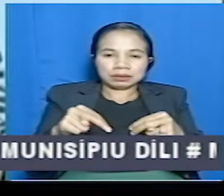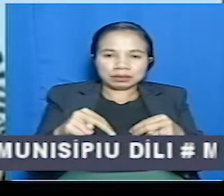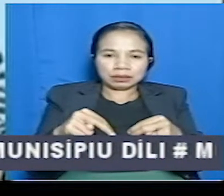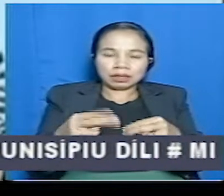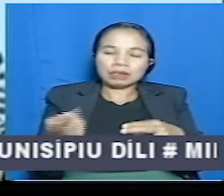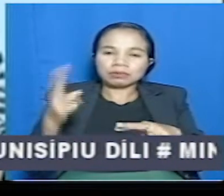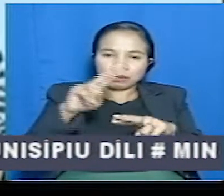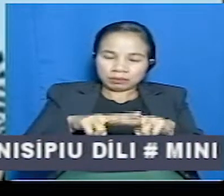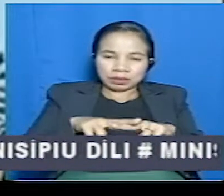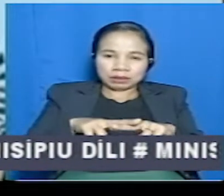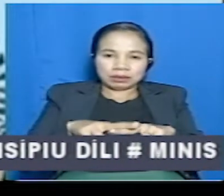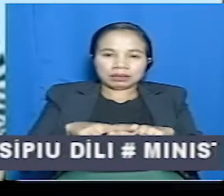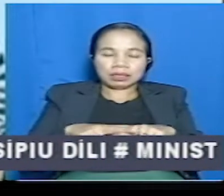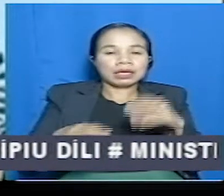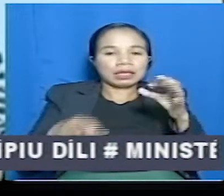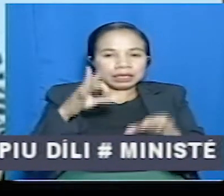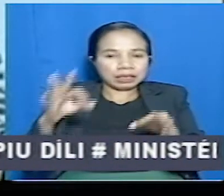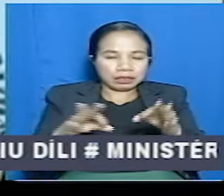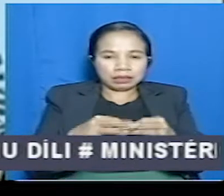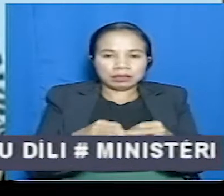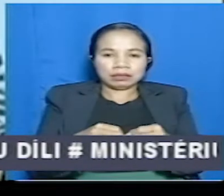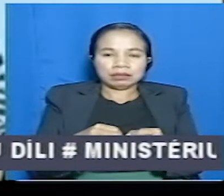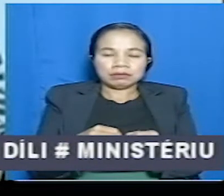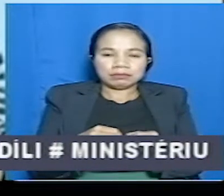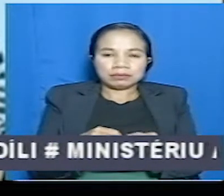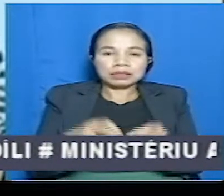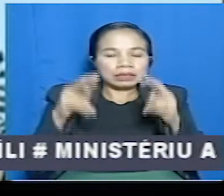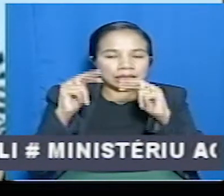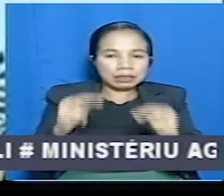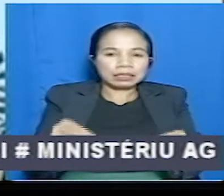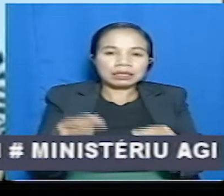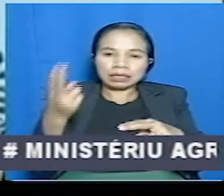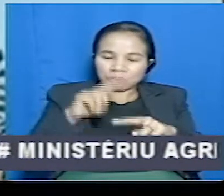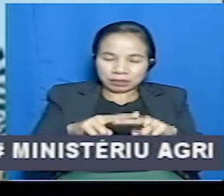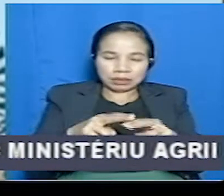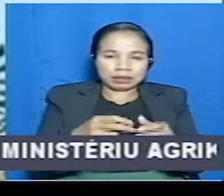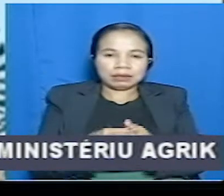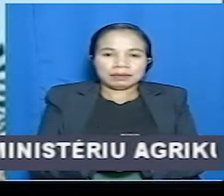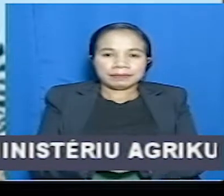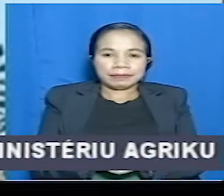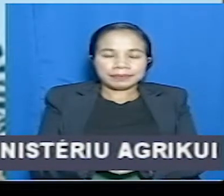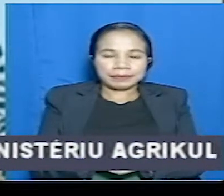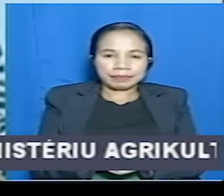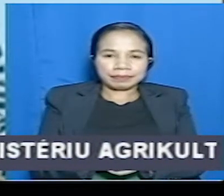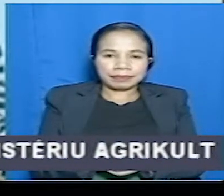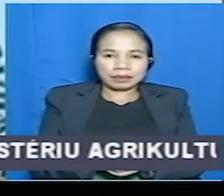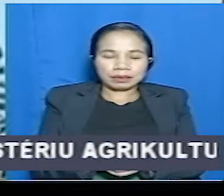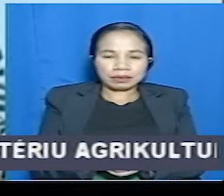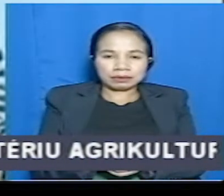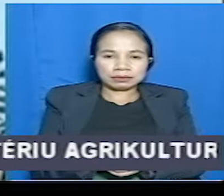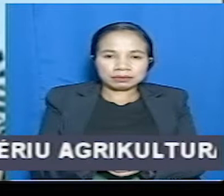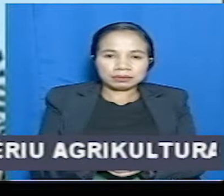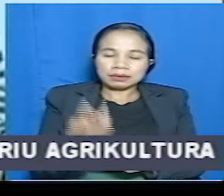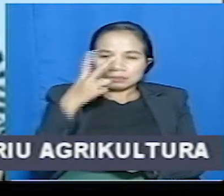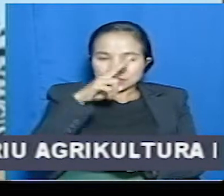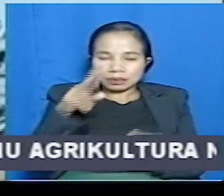precisa tu aumenta tanto. Não é mais nem a produção de oxigênio na base, tem que aumentar. E a parte dela, se a gente